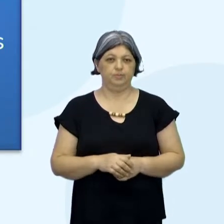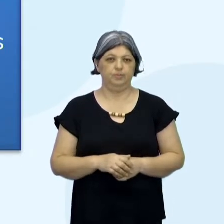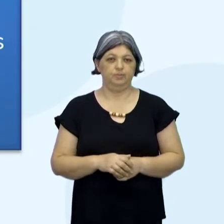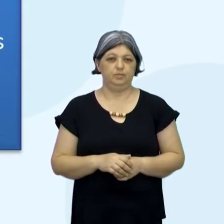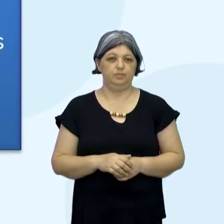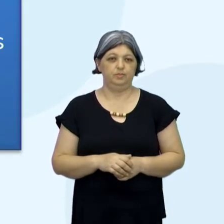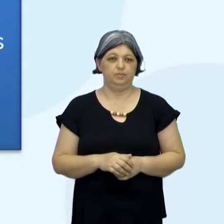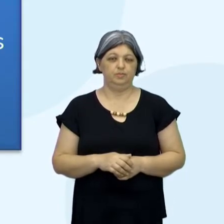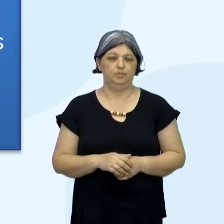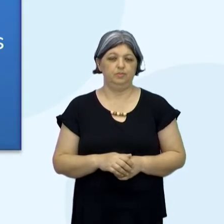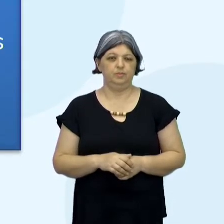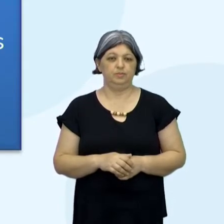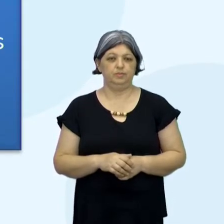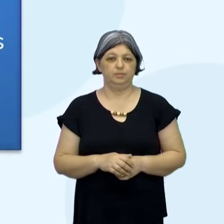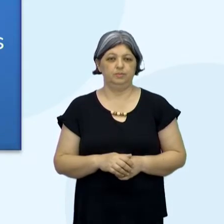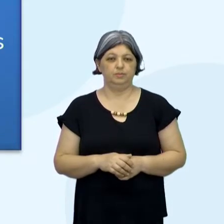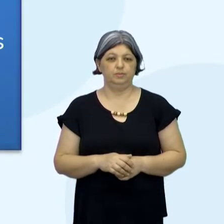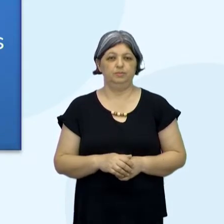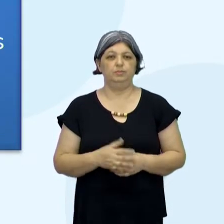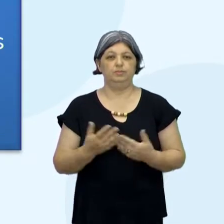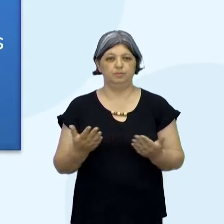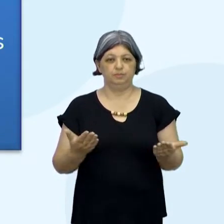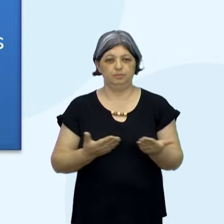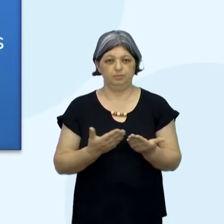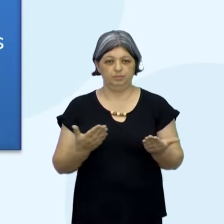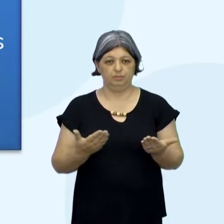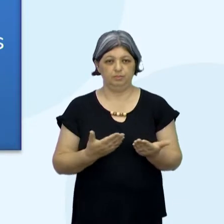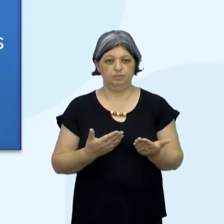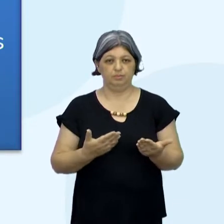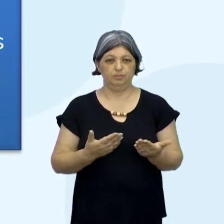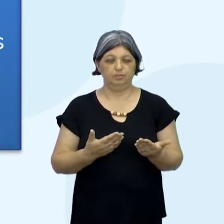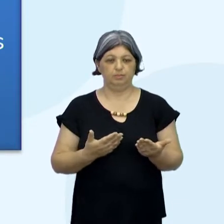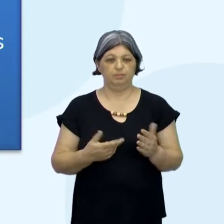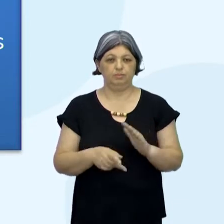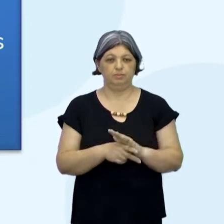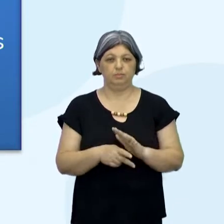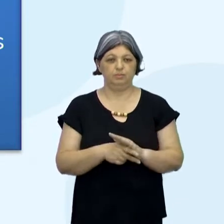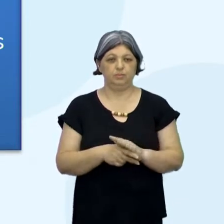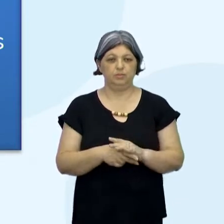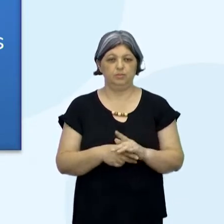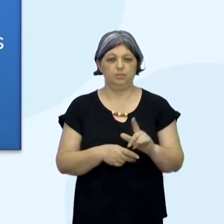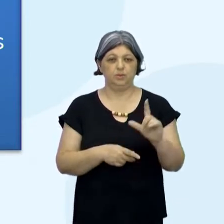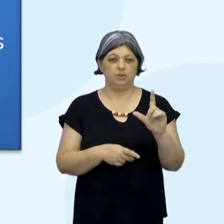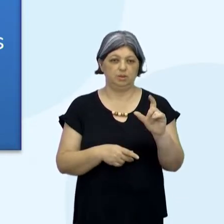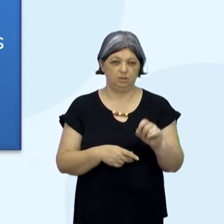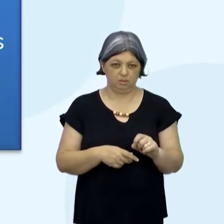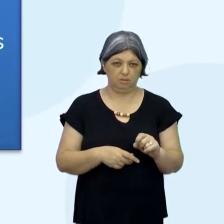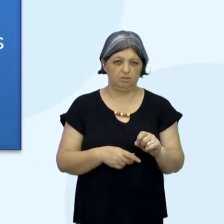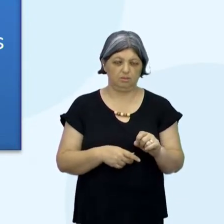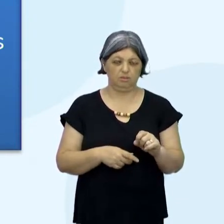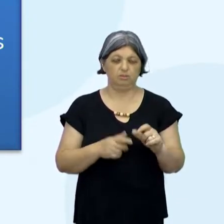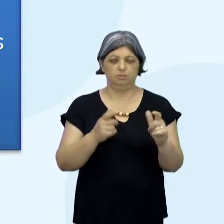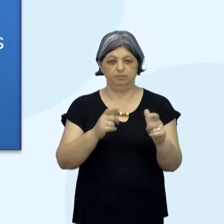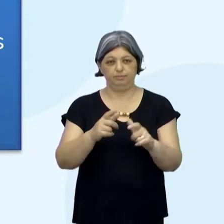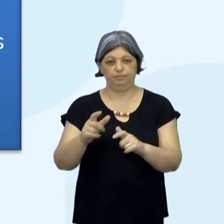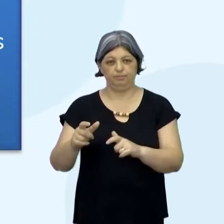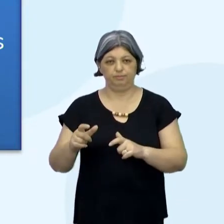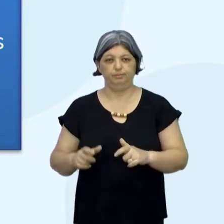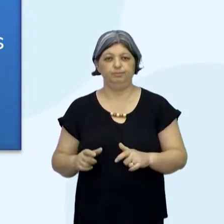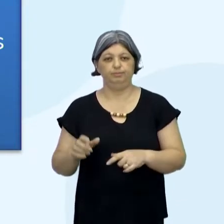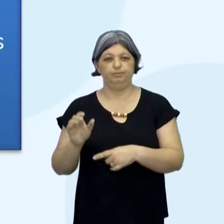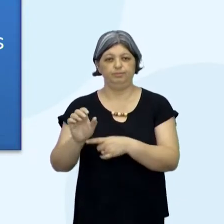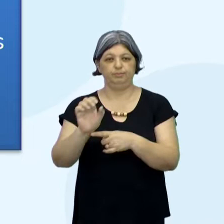o nosso ranking aí, né? Então agora as 10 unidades da federação, ou unidades federativas,